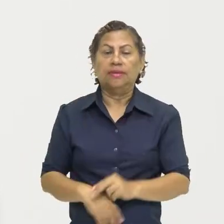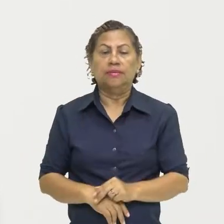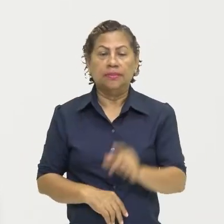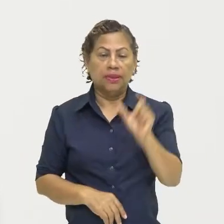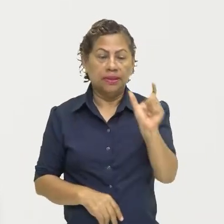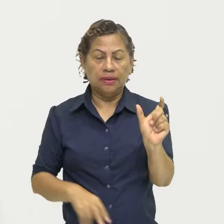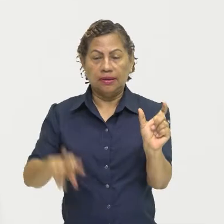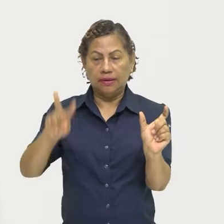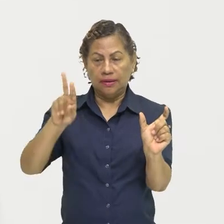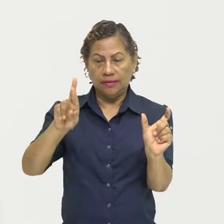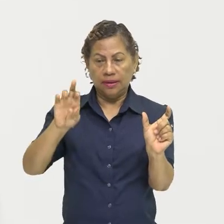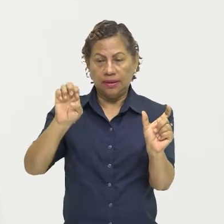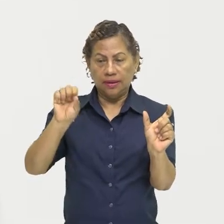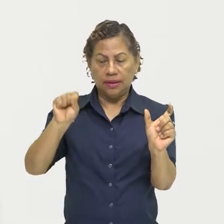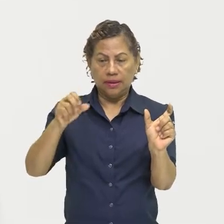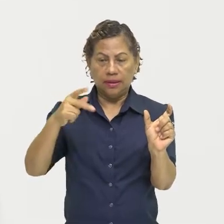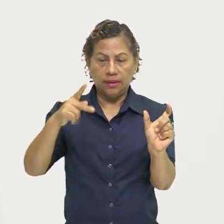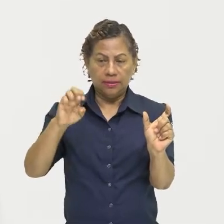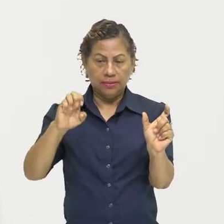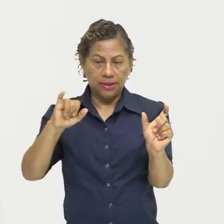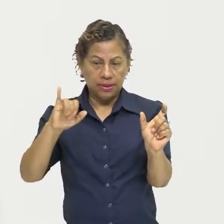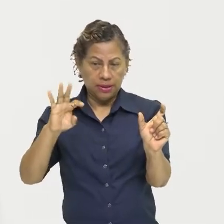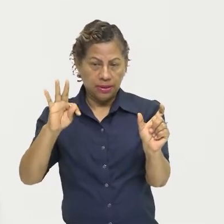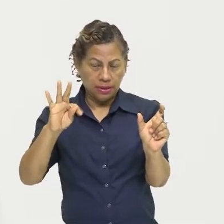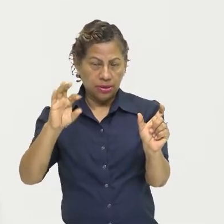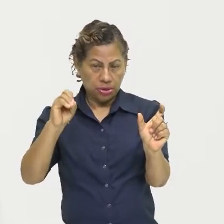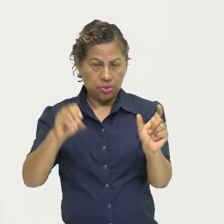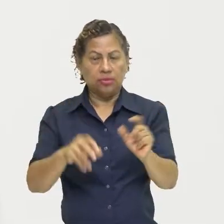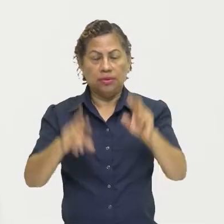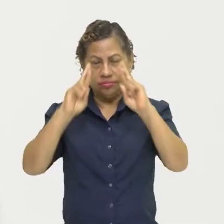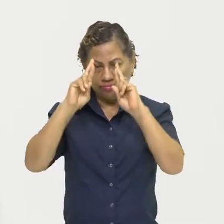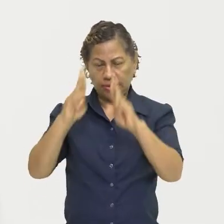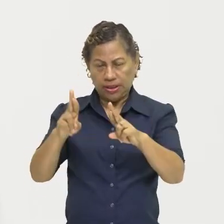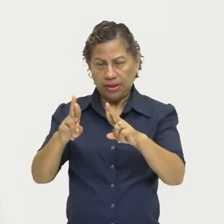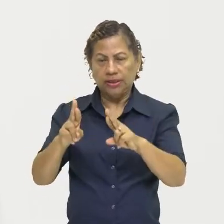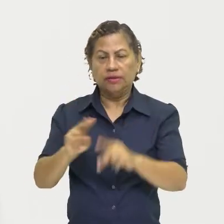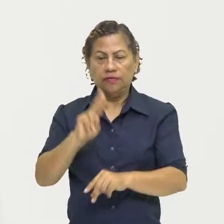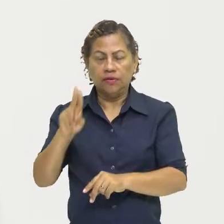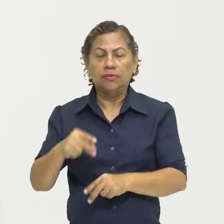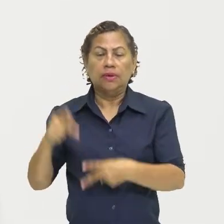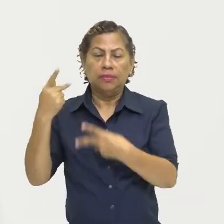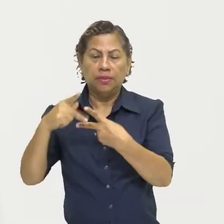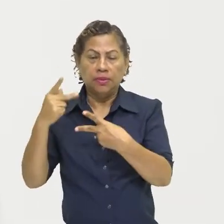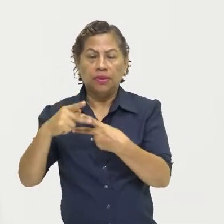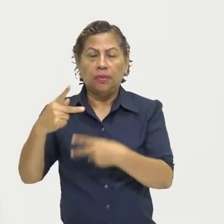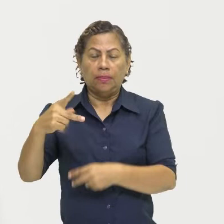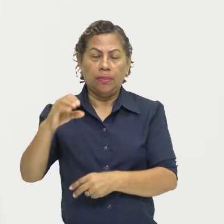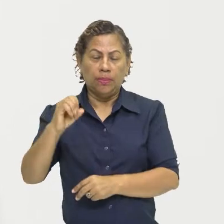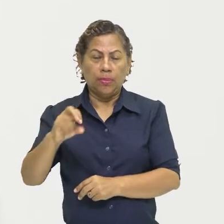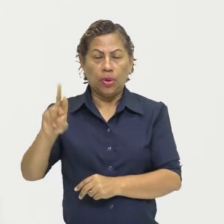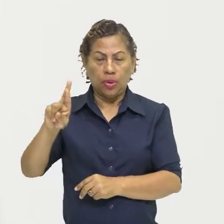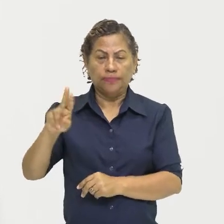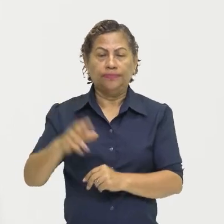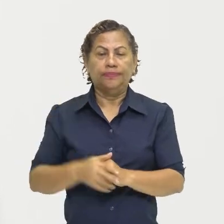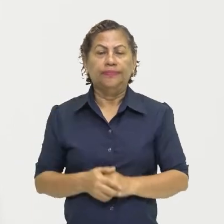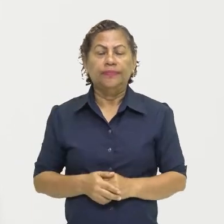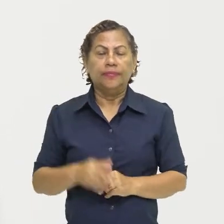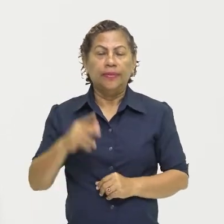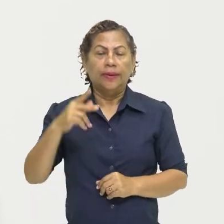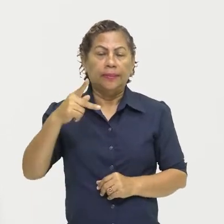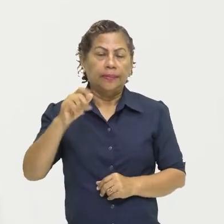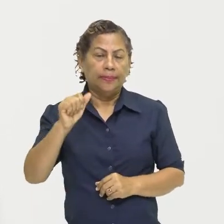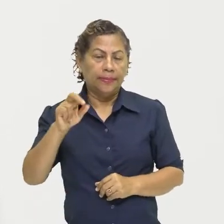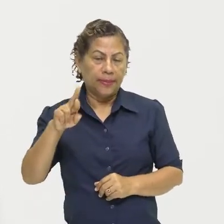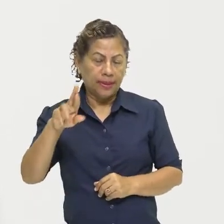um substantivo e que ele vai ser regido pela preposição por, para, com, o a e o